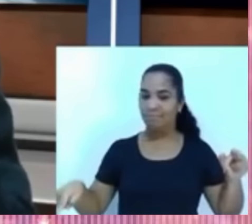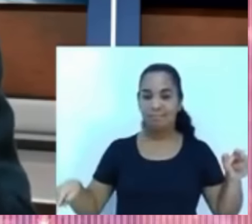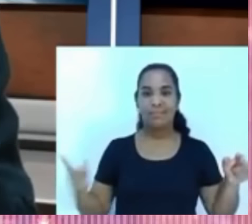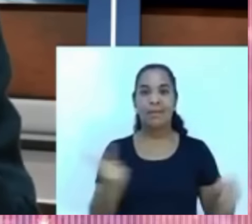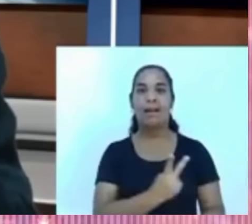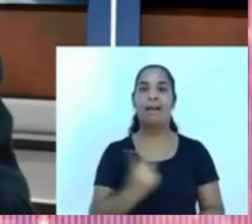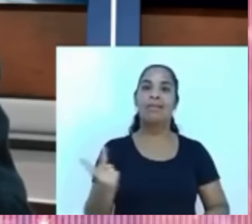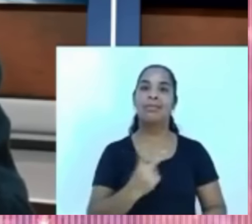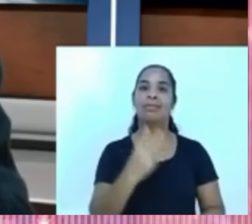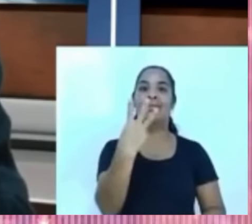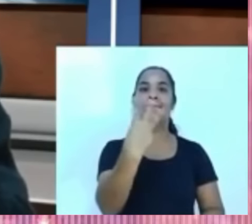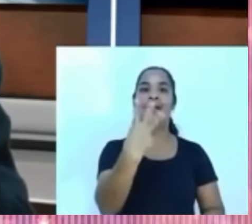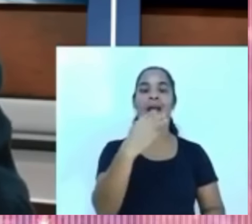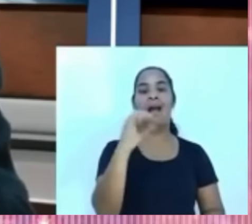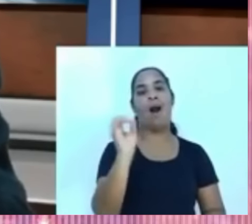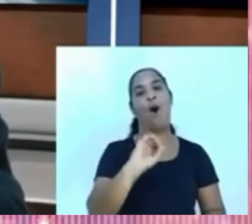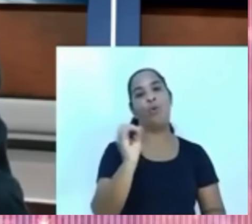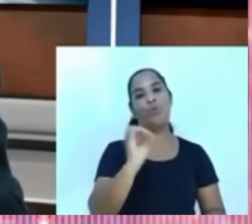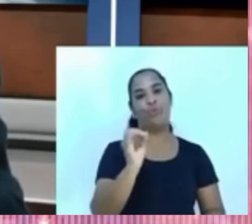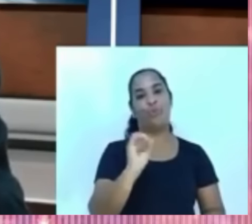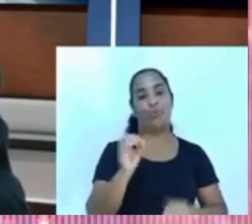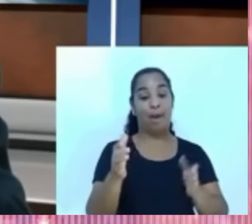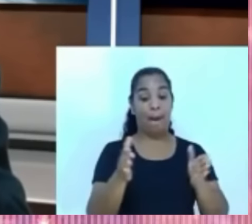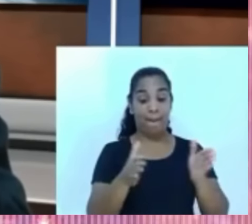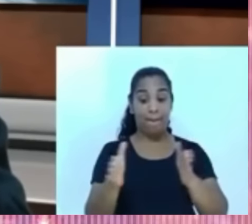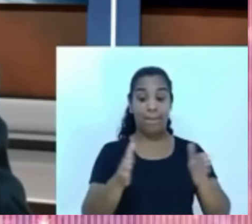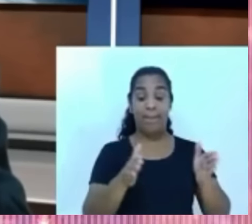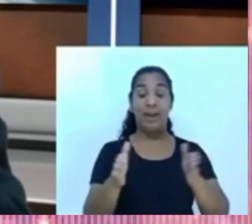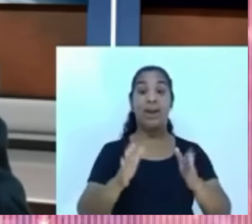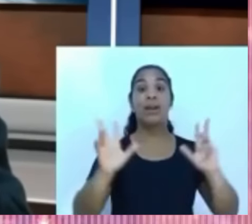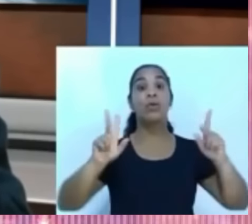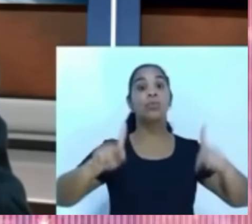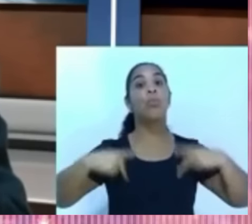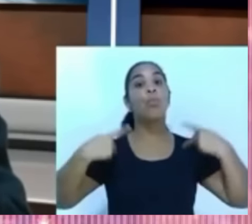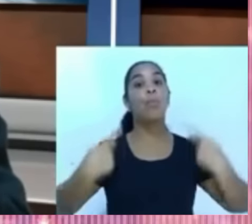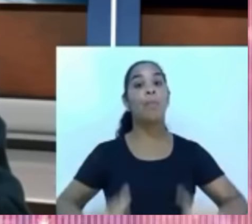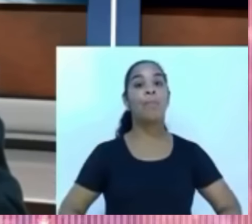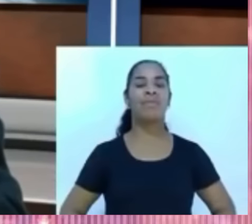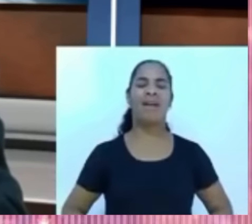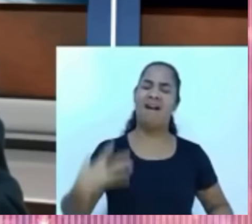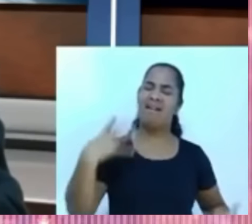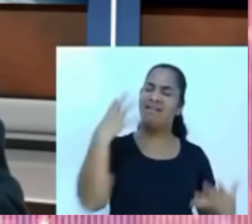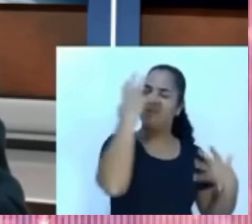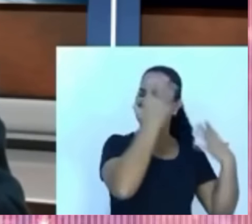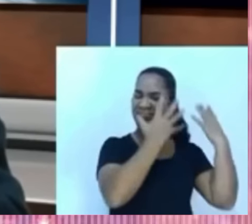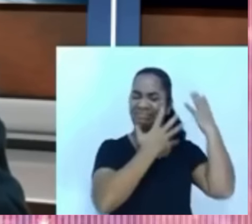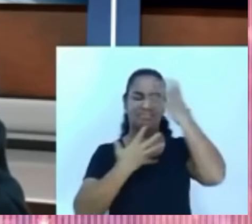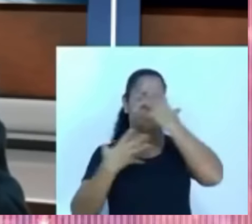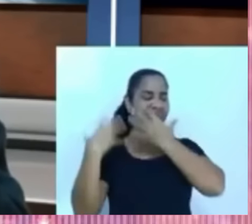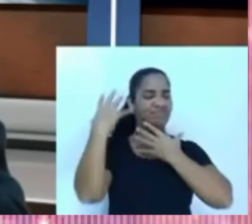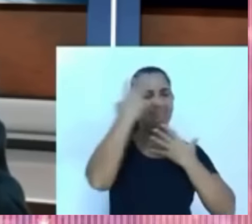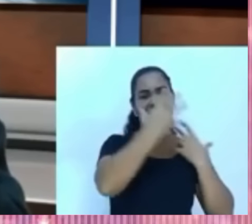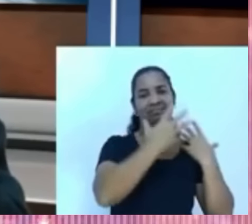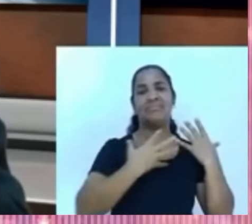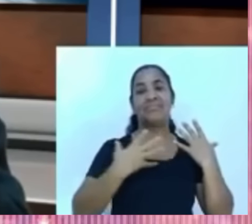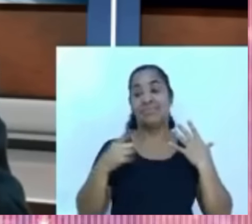de um período em que a humanidade estava atormentada no século